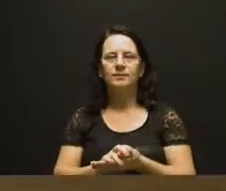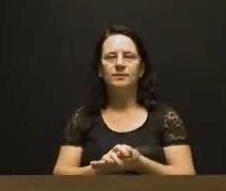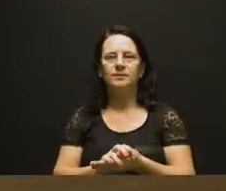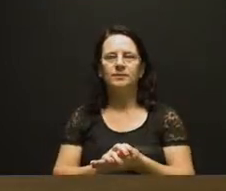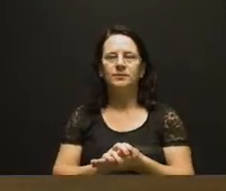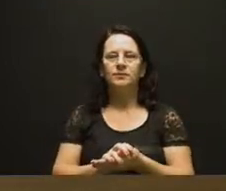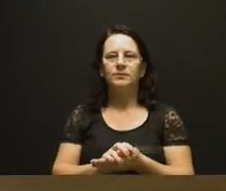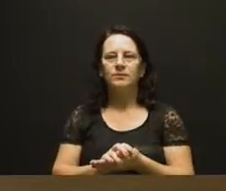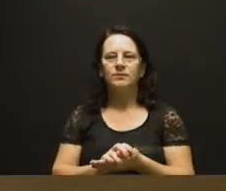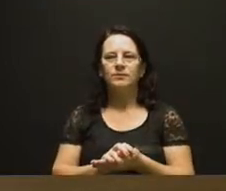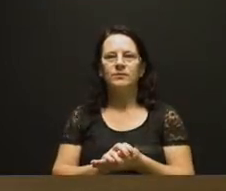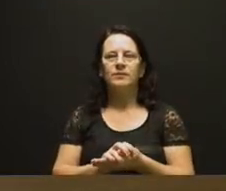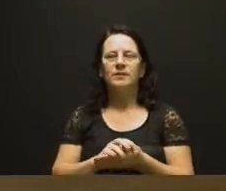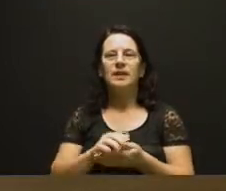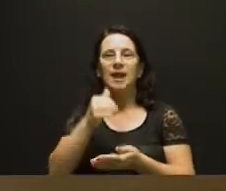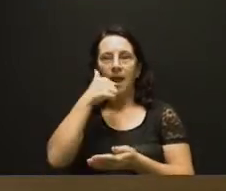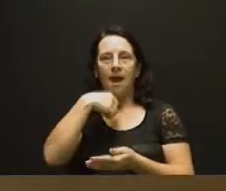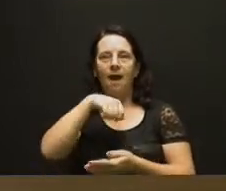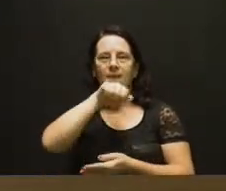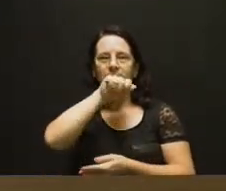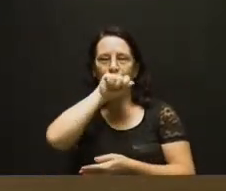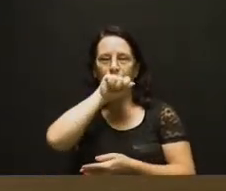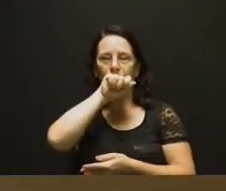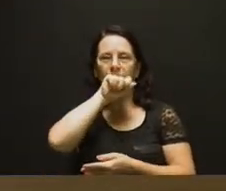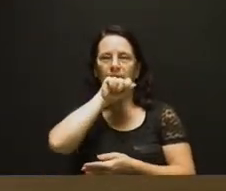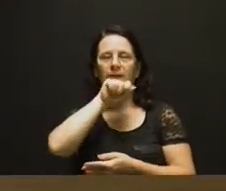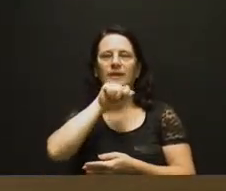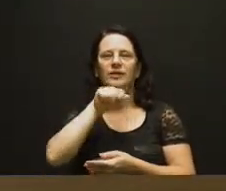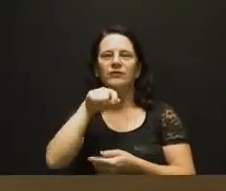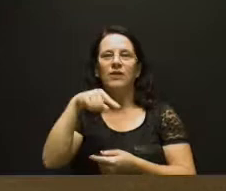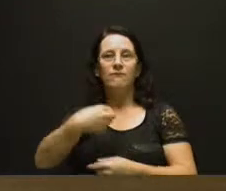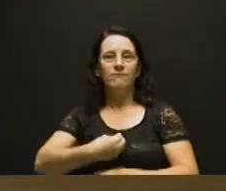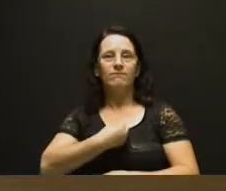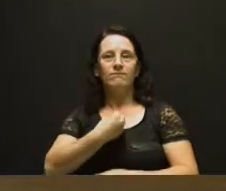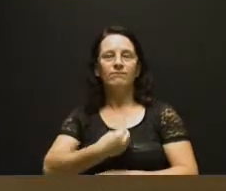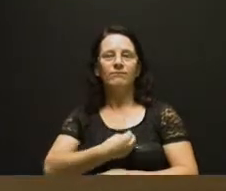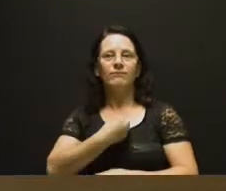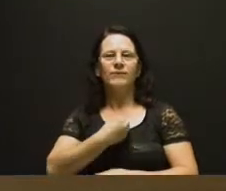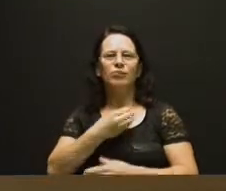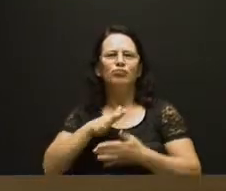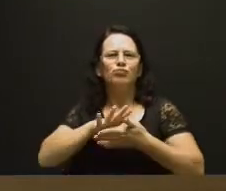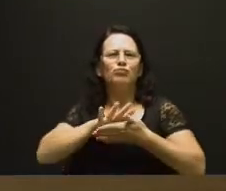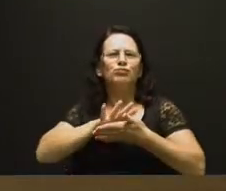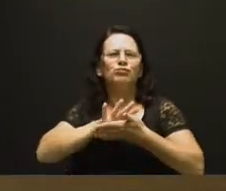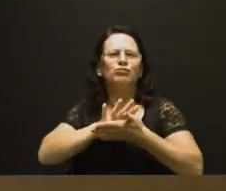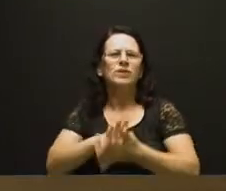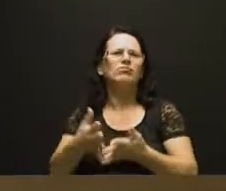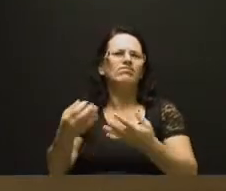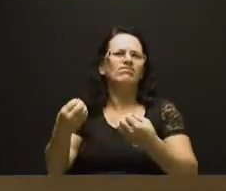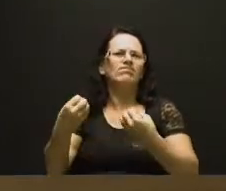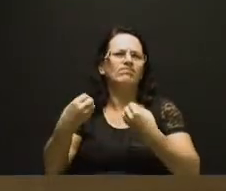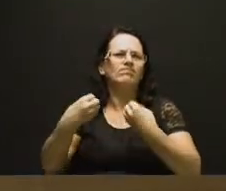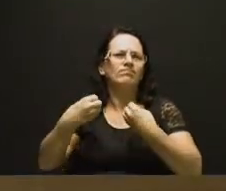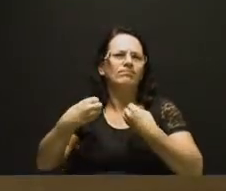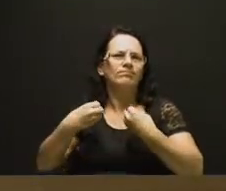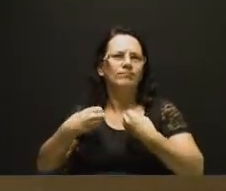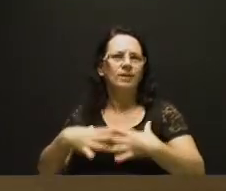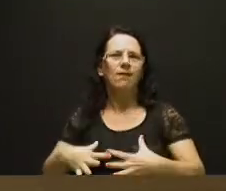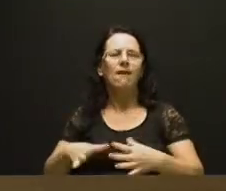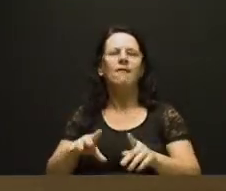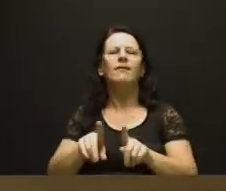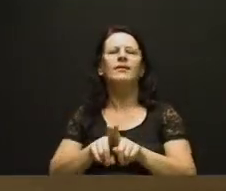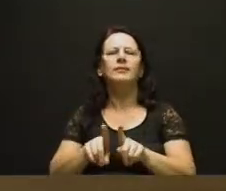é que as mães fim vivem do quê essa humilhação é que passa a essas mães